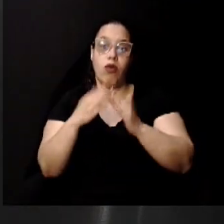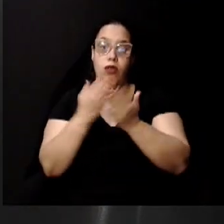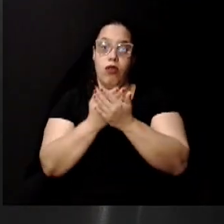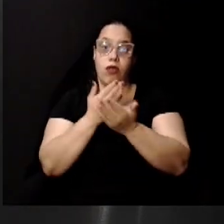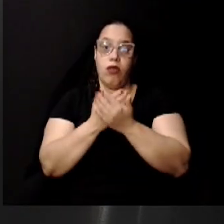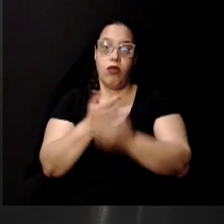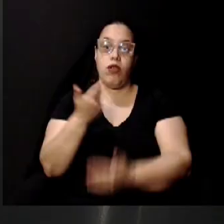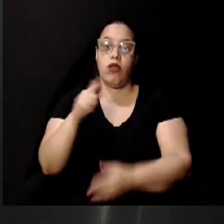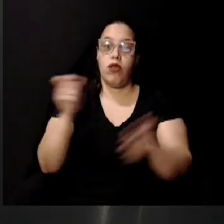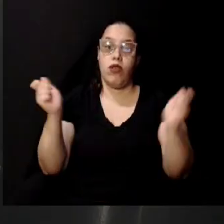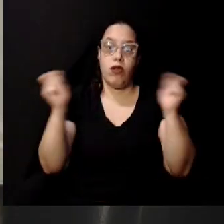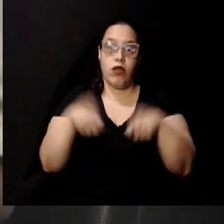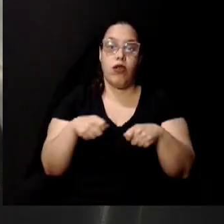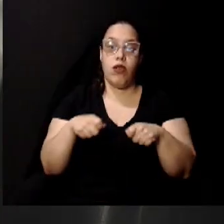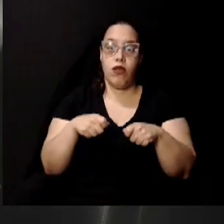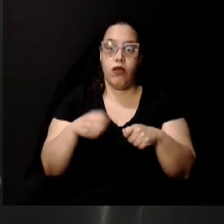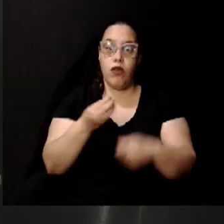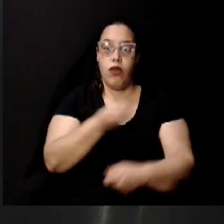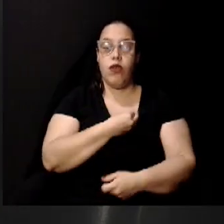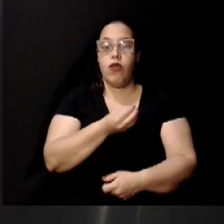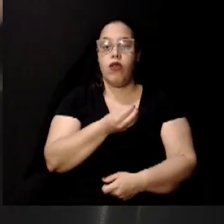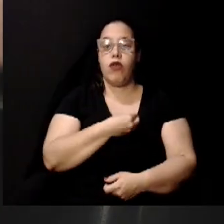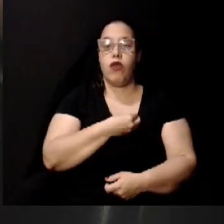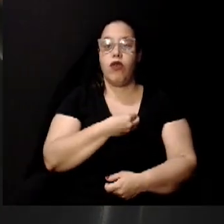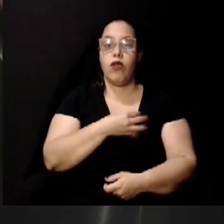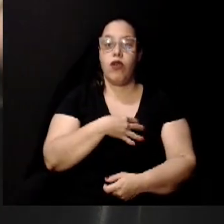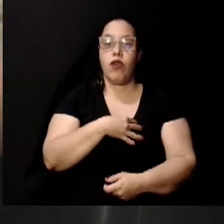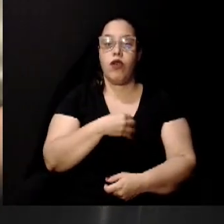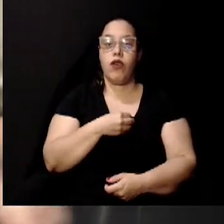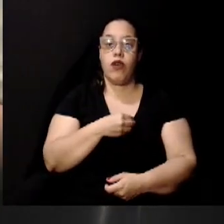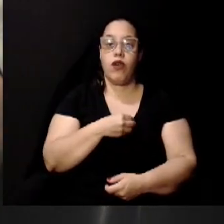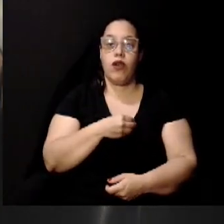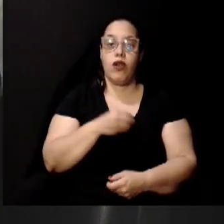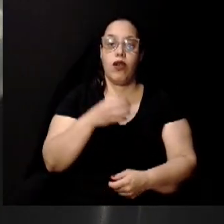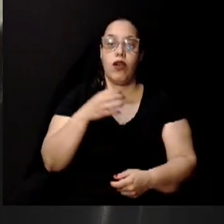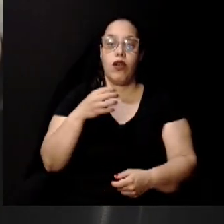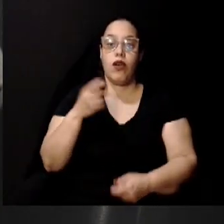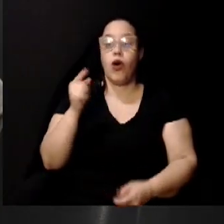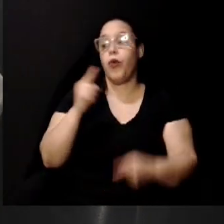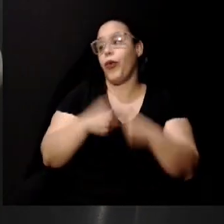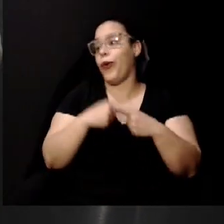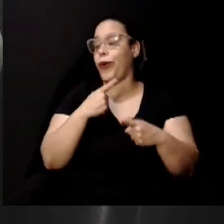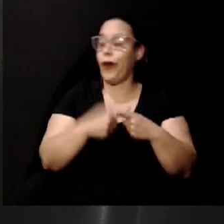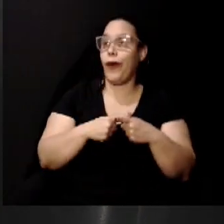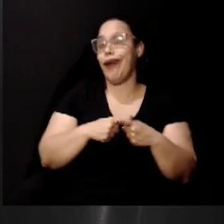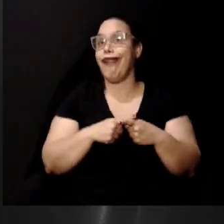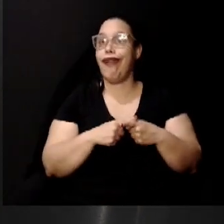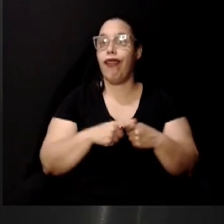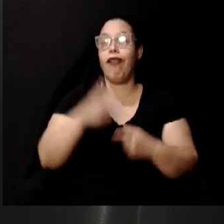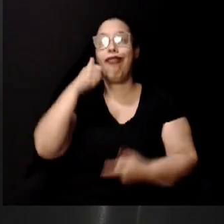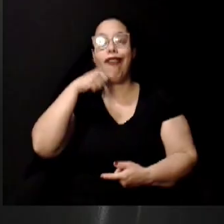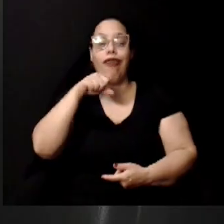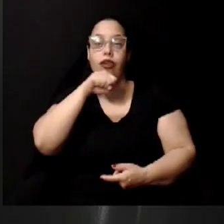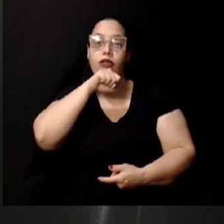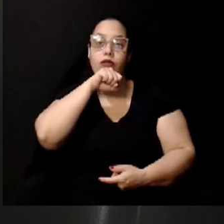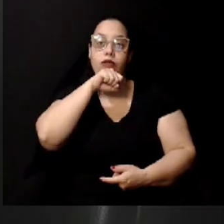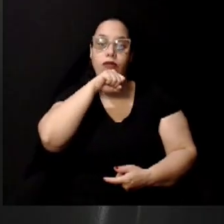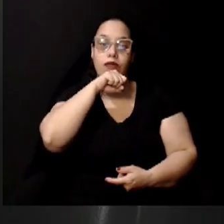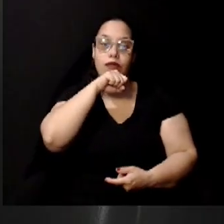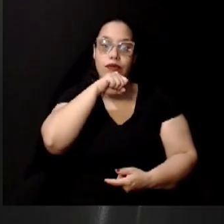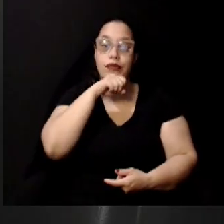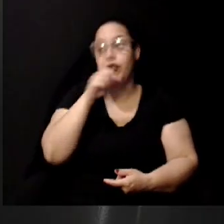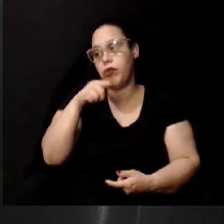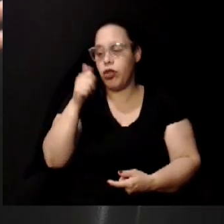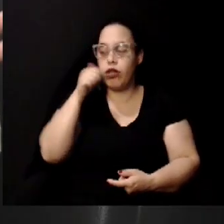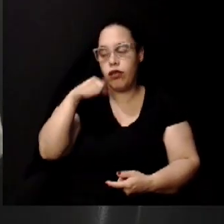possibilidade de vivenciar com os filhos. Aí depois vem uma série de cobranças, porque as mães... Geralmente a mãe, né? Porque as mulheres são